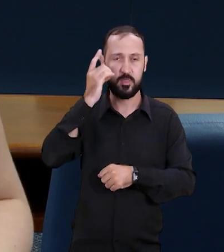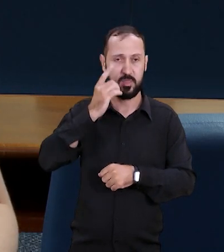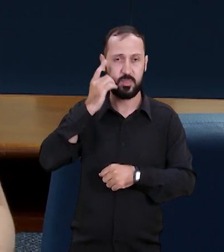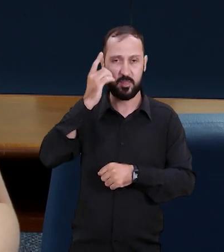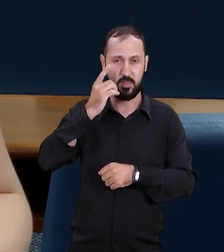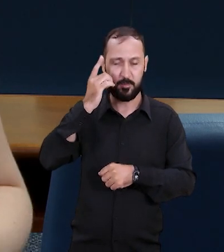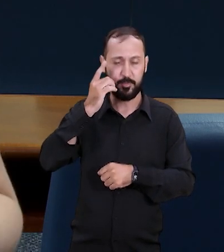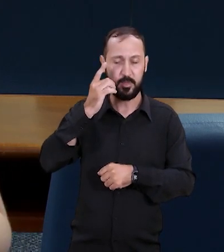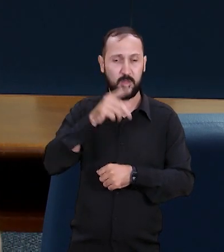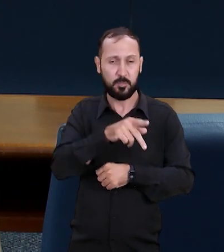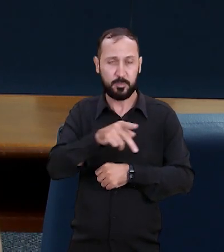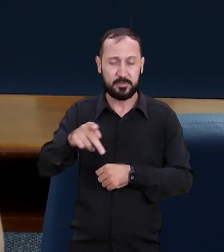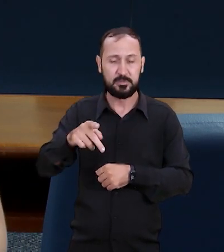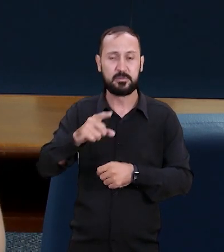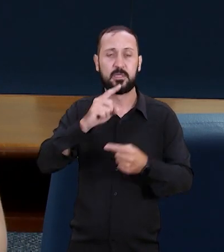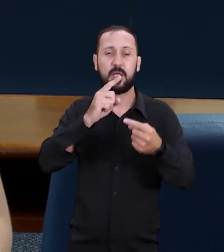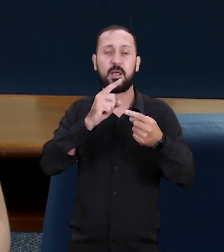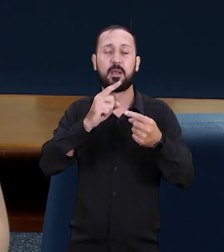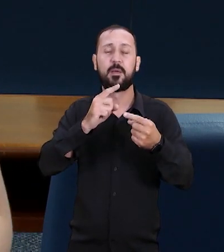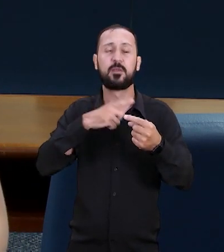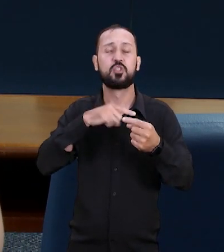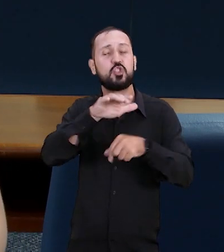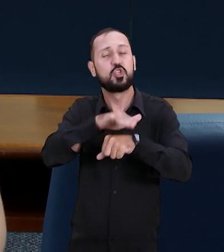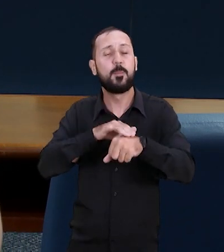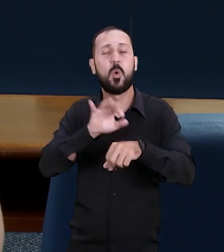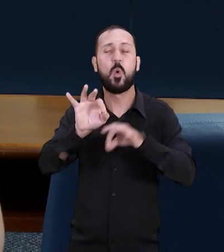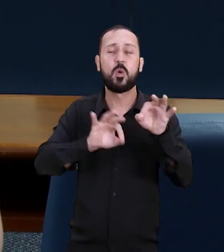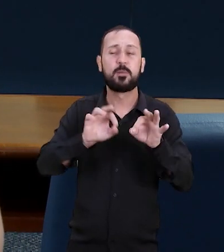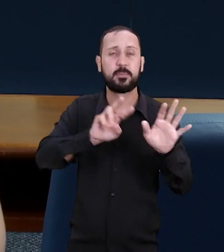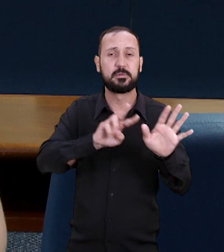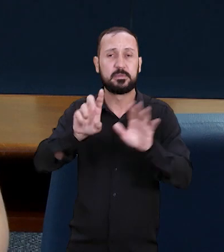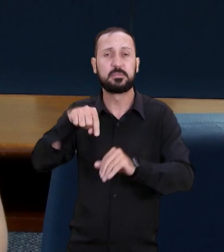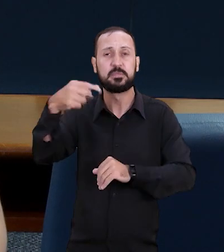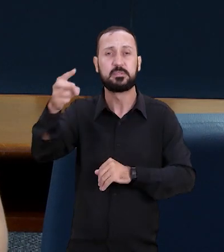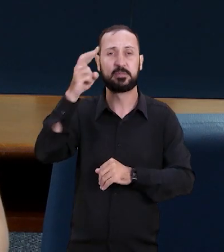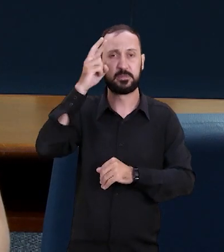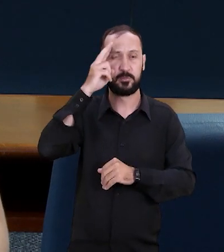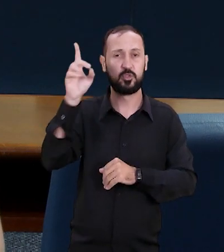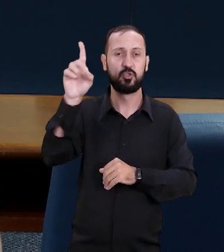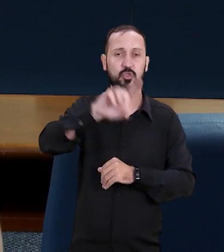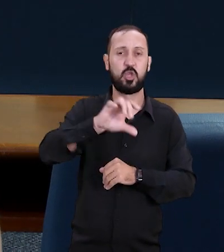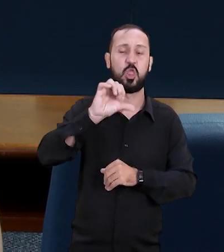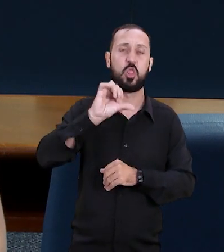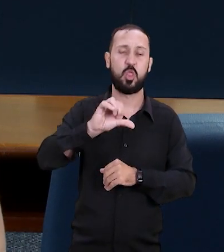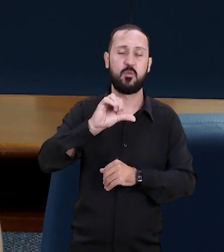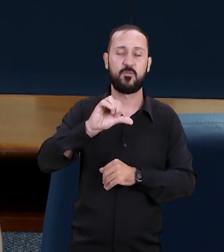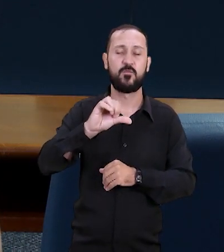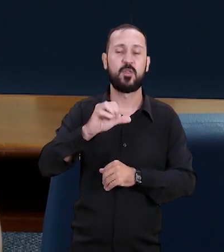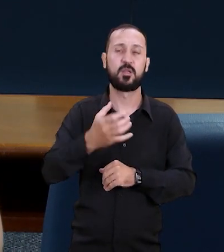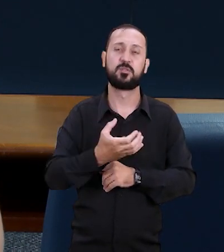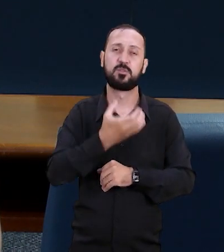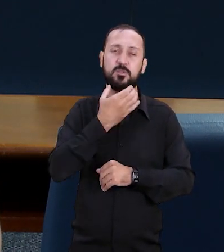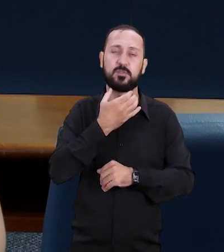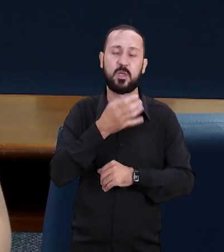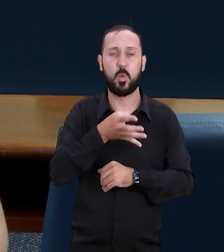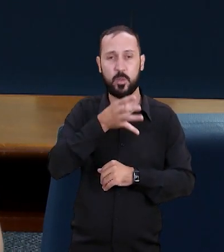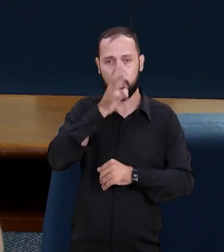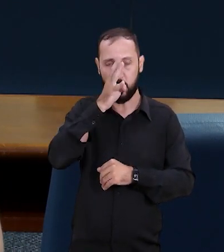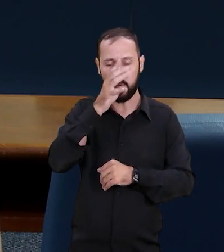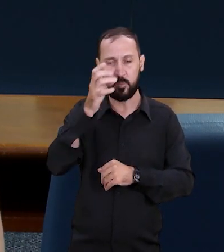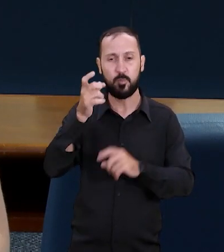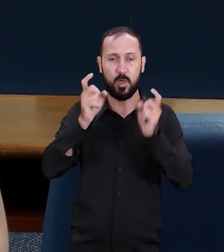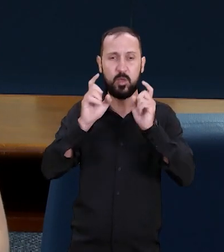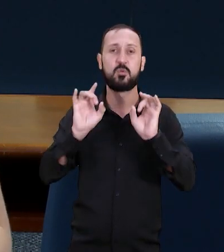Lopes, convocou mais uma reunião extraordinária da comissão para a próxima segunda-feira, dia 9 de dezembro,